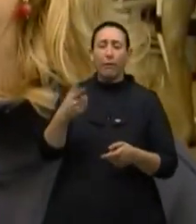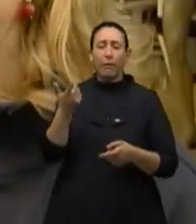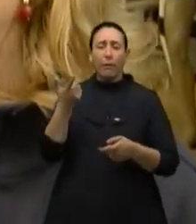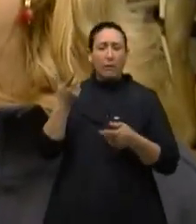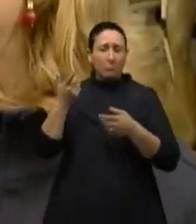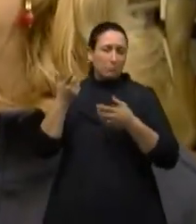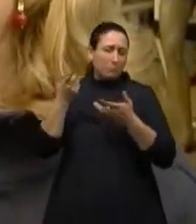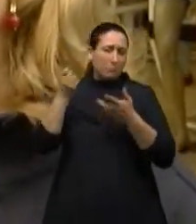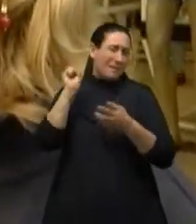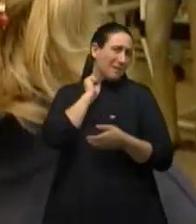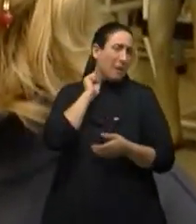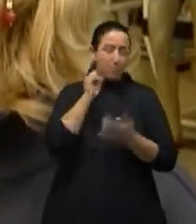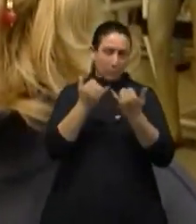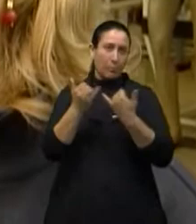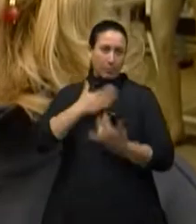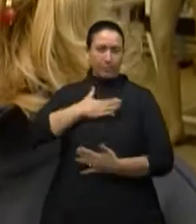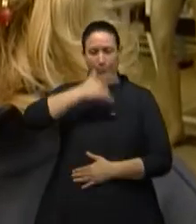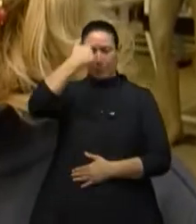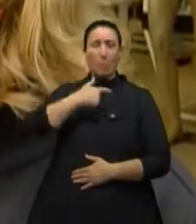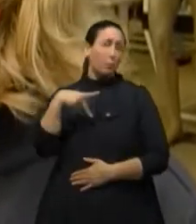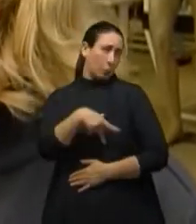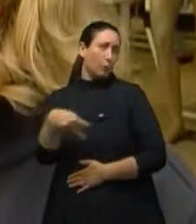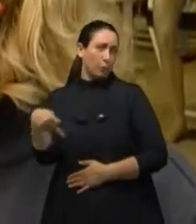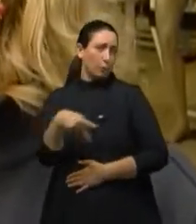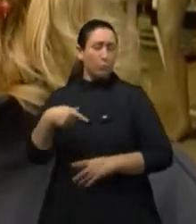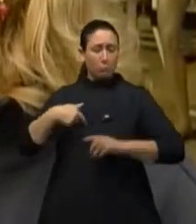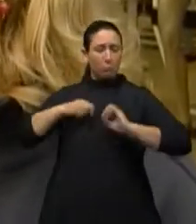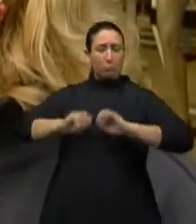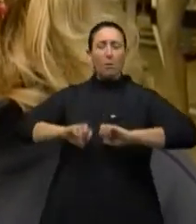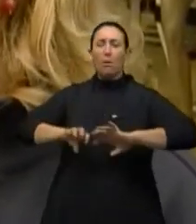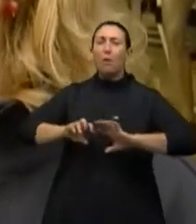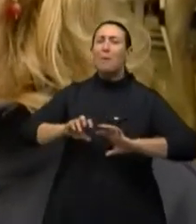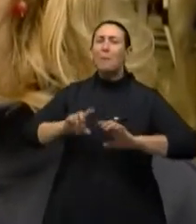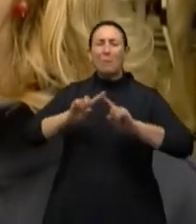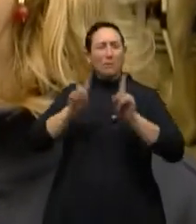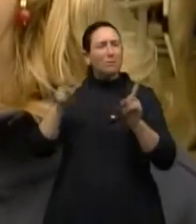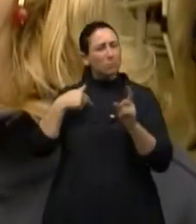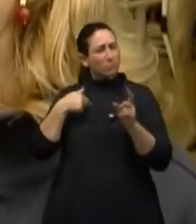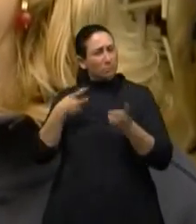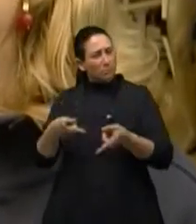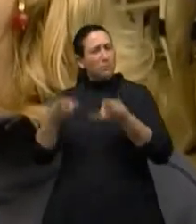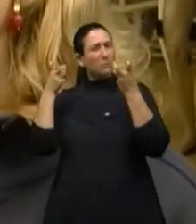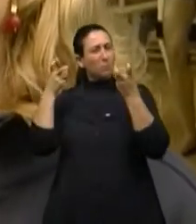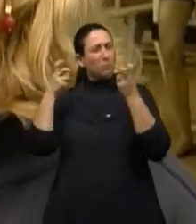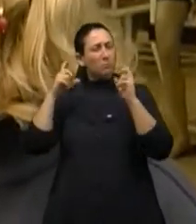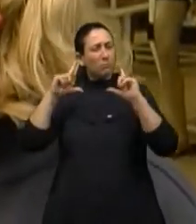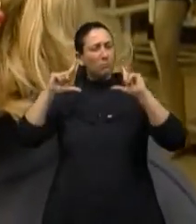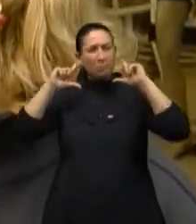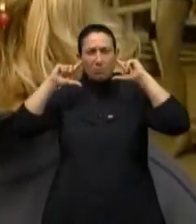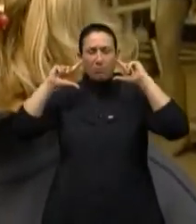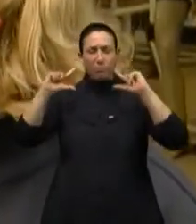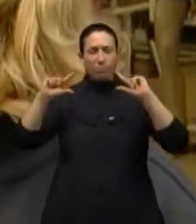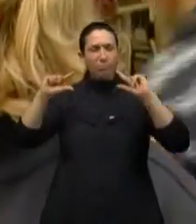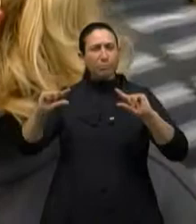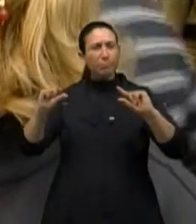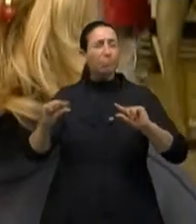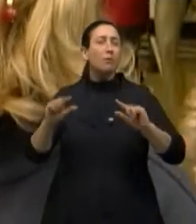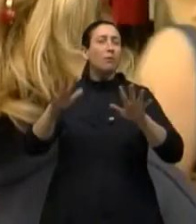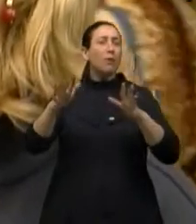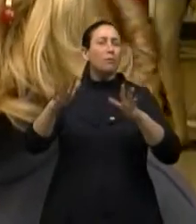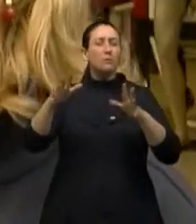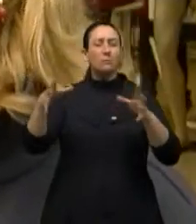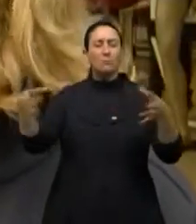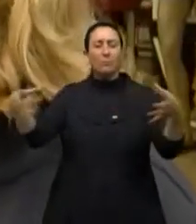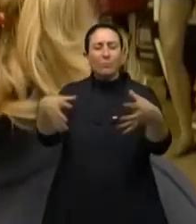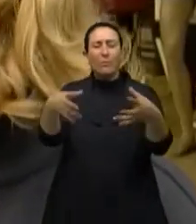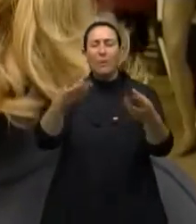assim porque eu sou professora e eu vejo que diminuiu bastante a audição talvez o barulho na sala de